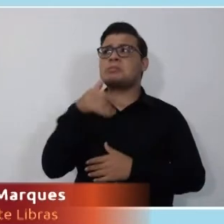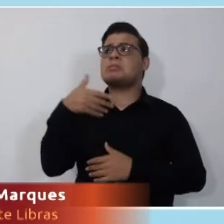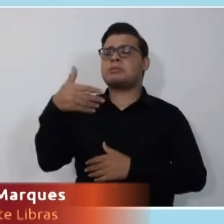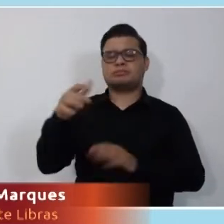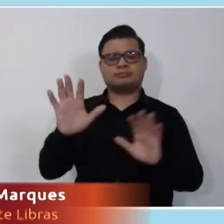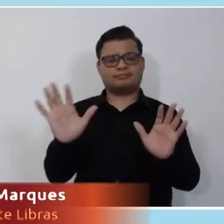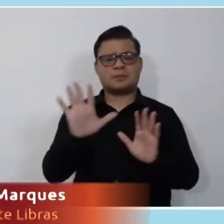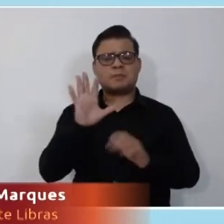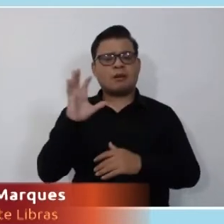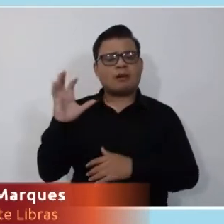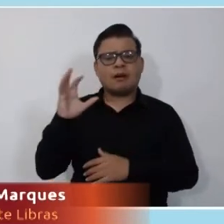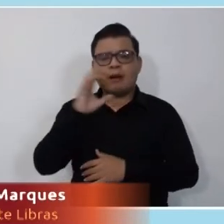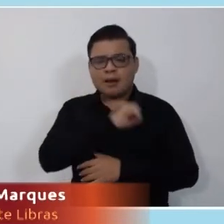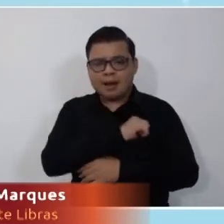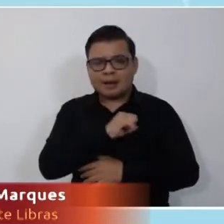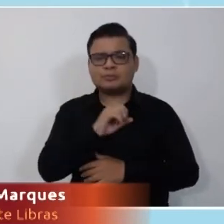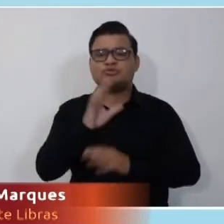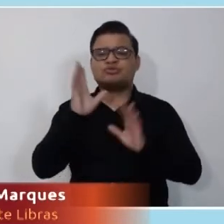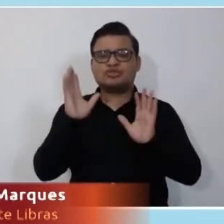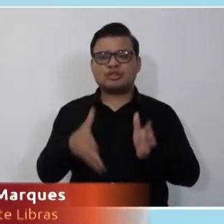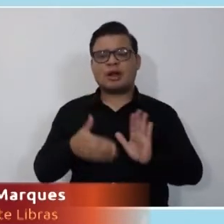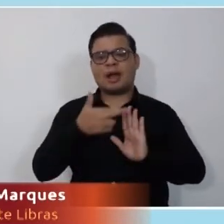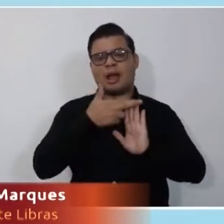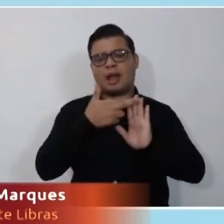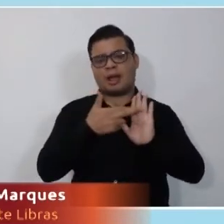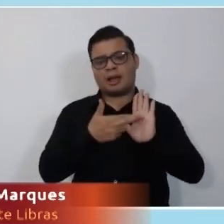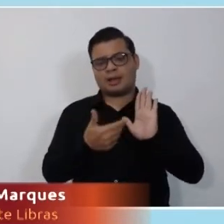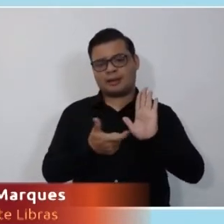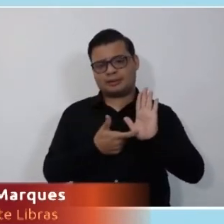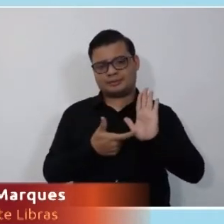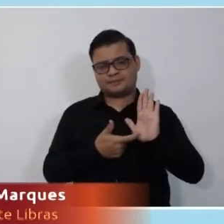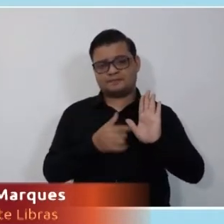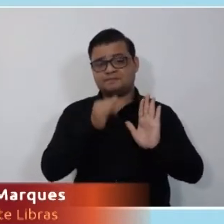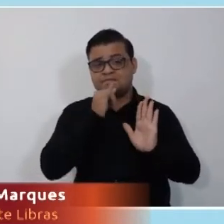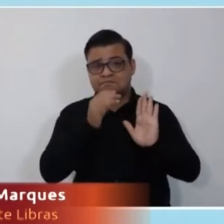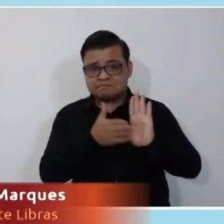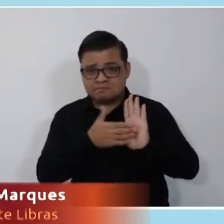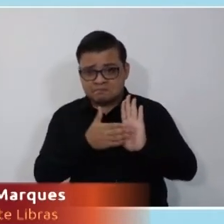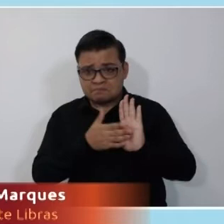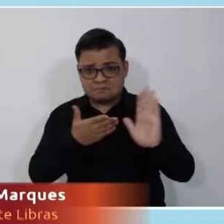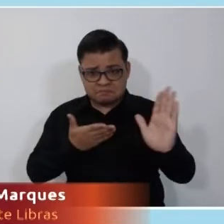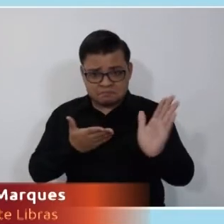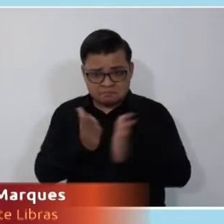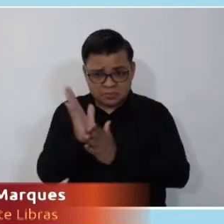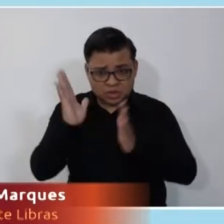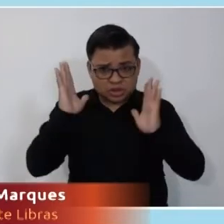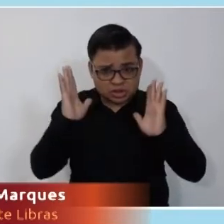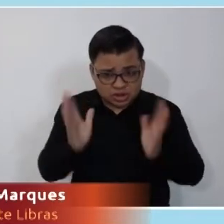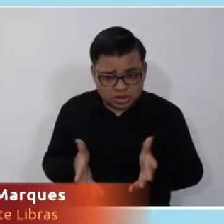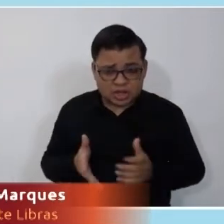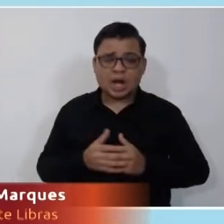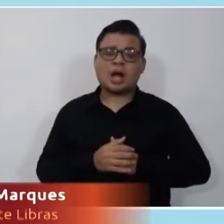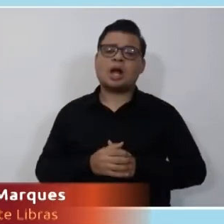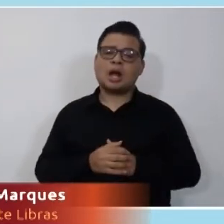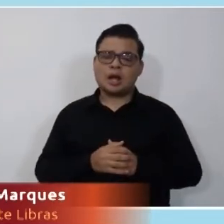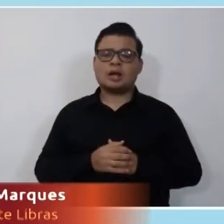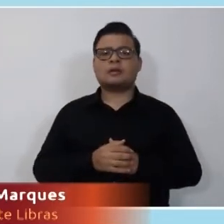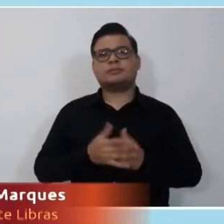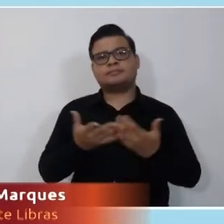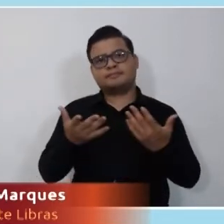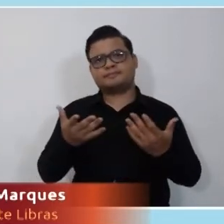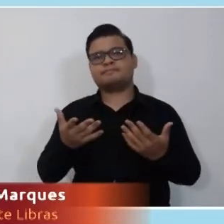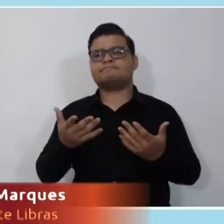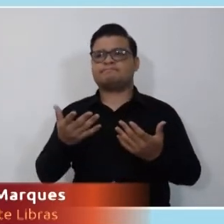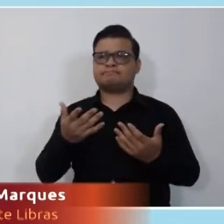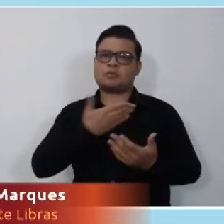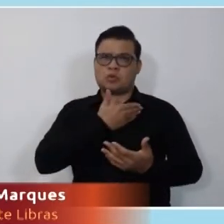prazo, ele já estabelece regras. Ou seja, depois de aprovado o plano, o próximo projeto que um gestor público for apresentar,